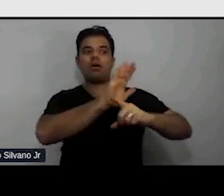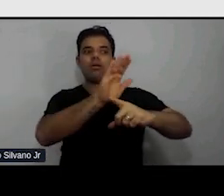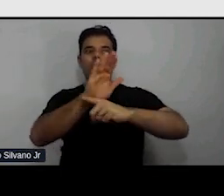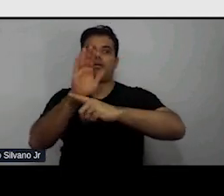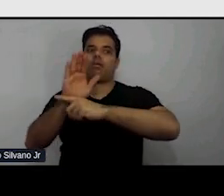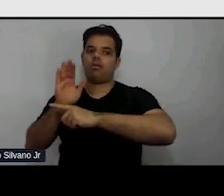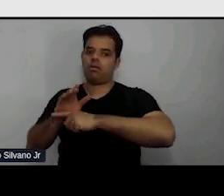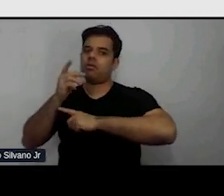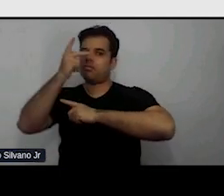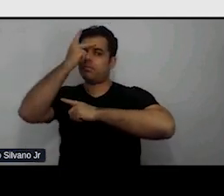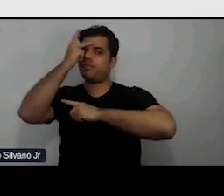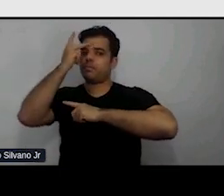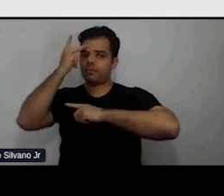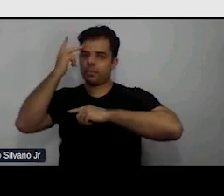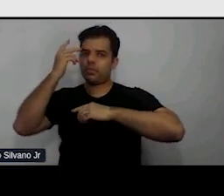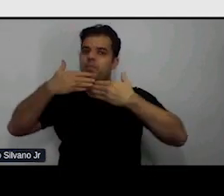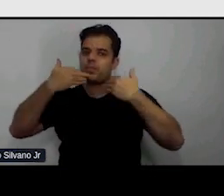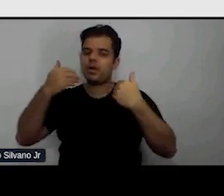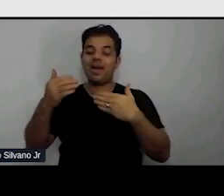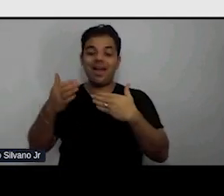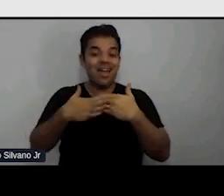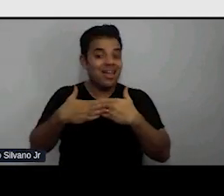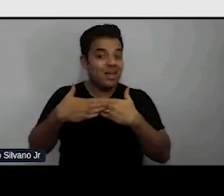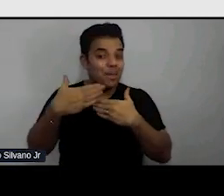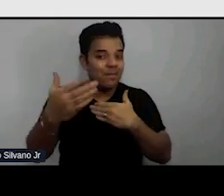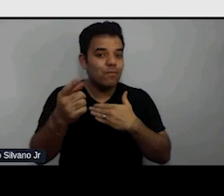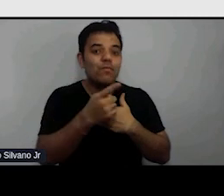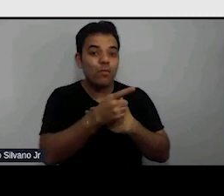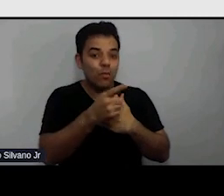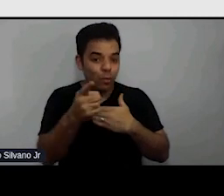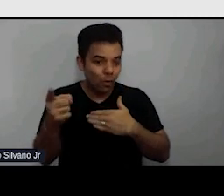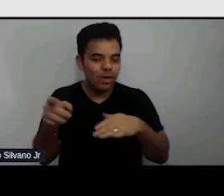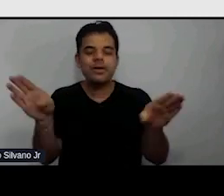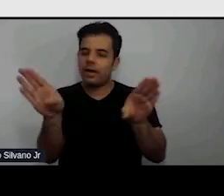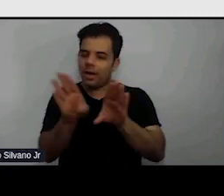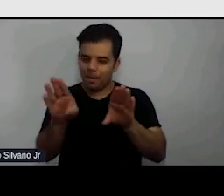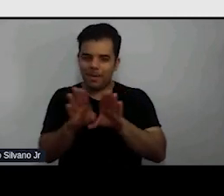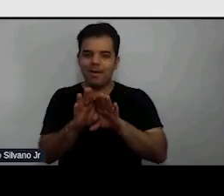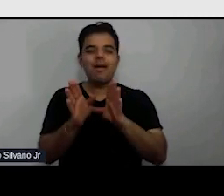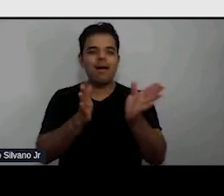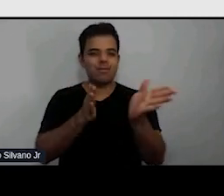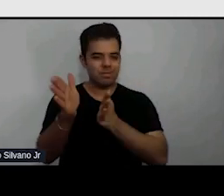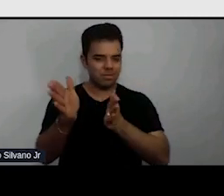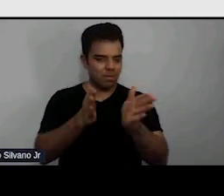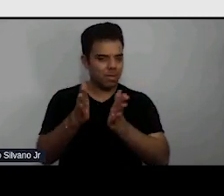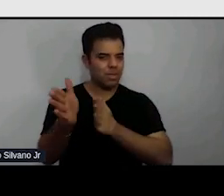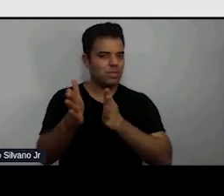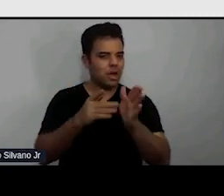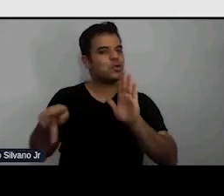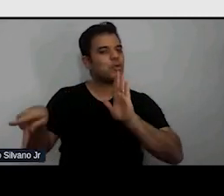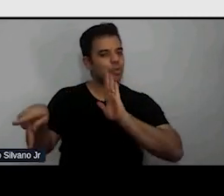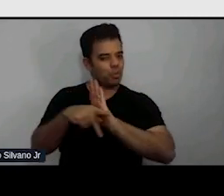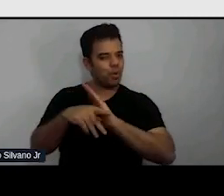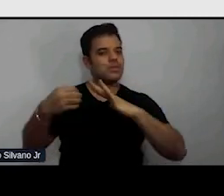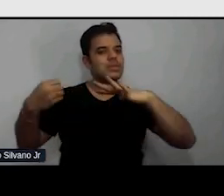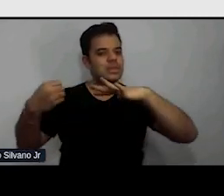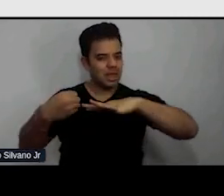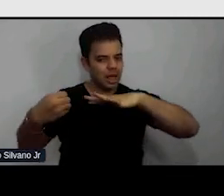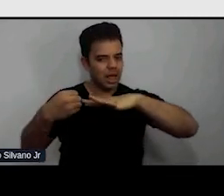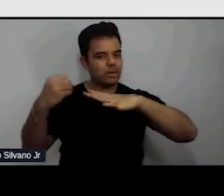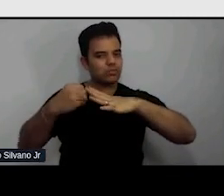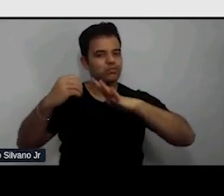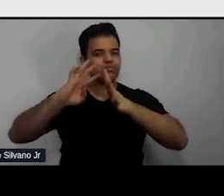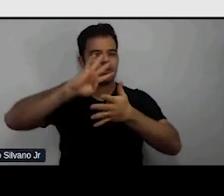Eu espero que a partir de agora vocês levem acessibilidade também para essa parte dos dados, que é muito